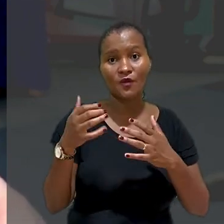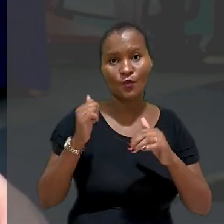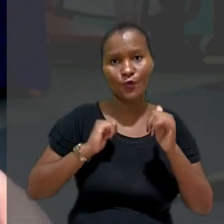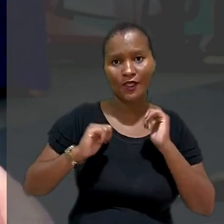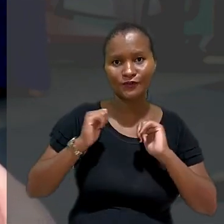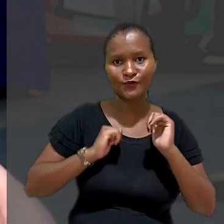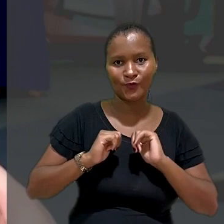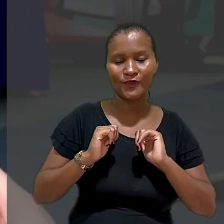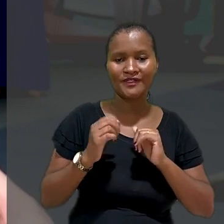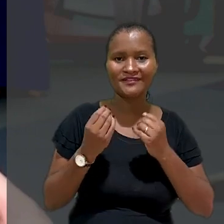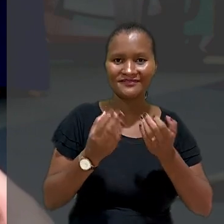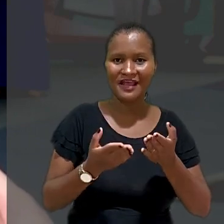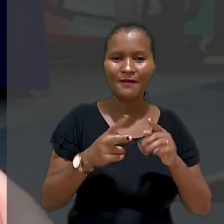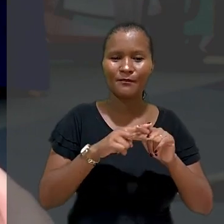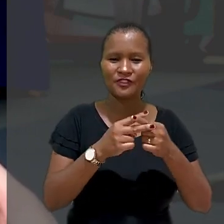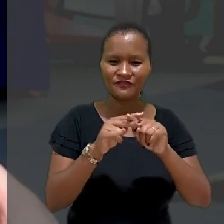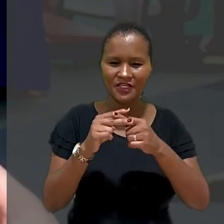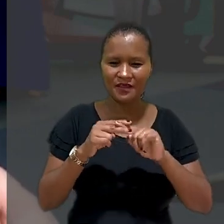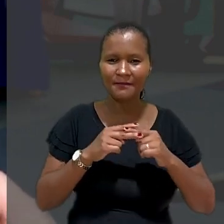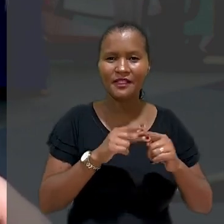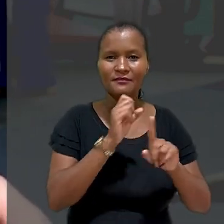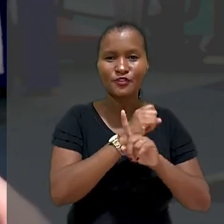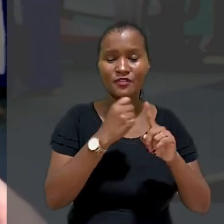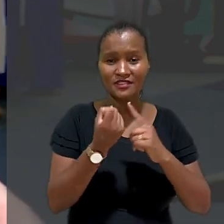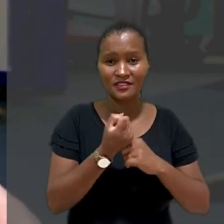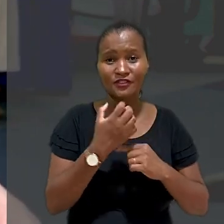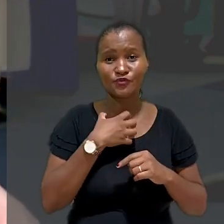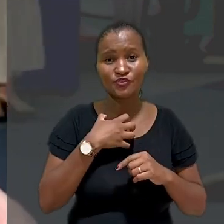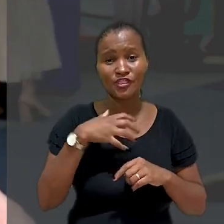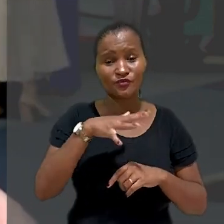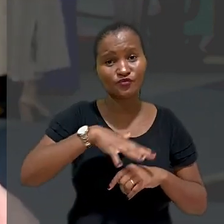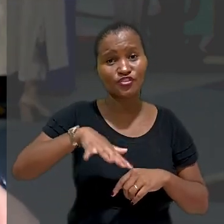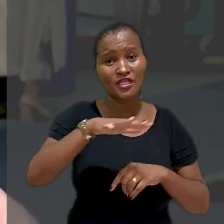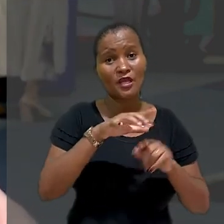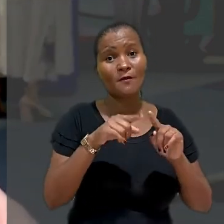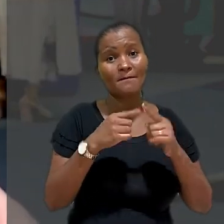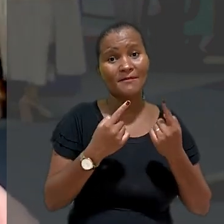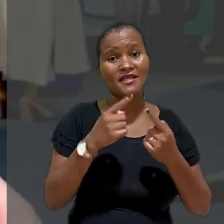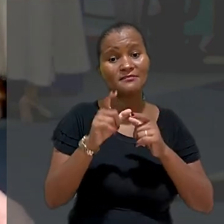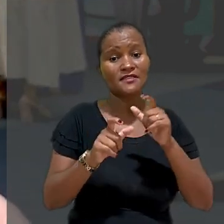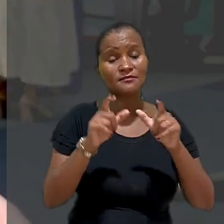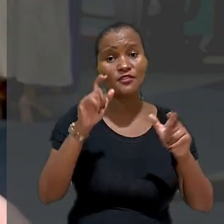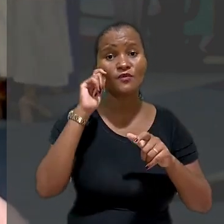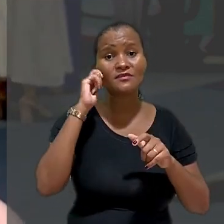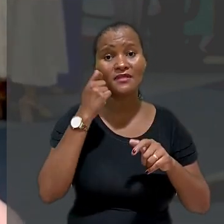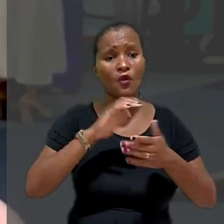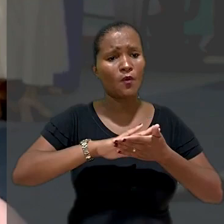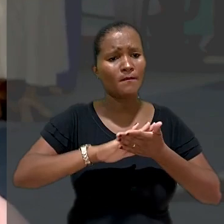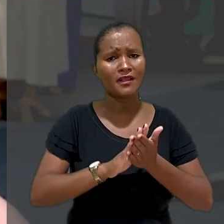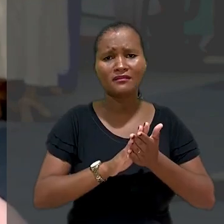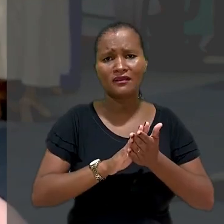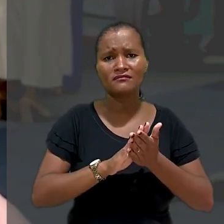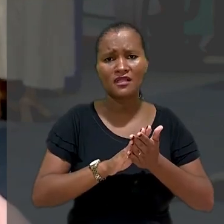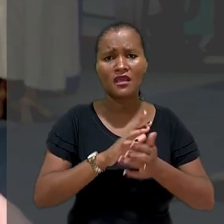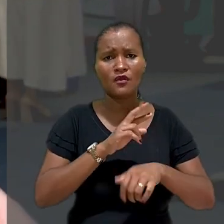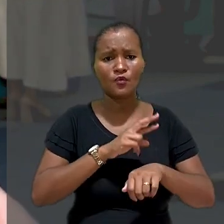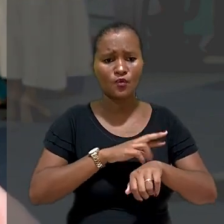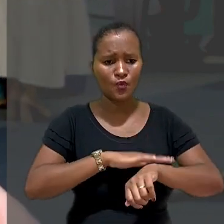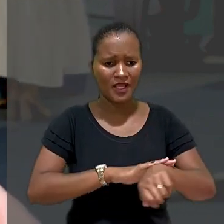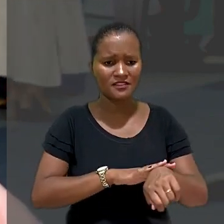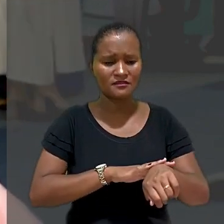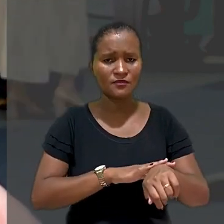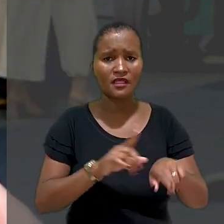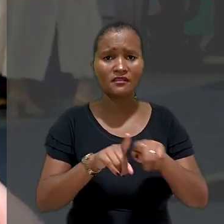ferramentas pra sociedade eh de uma forma geral mas para as pessoas pretas de como eh combater o racismo e paraas pessoas brancas eu